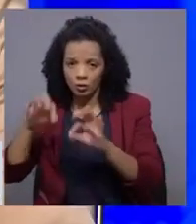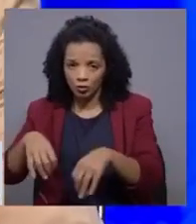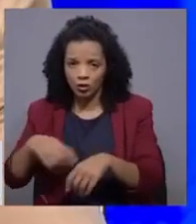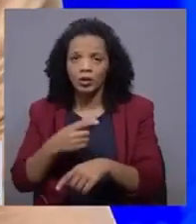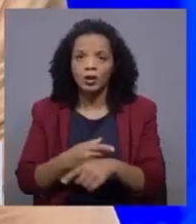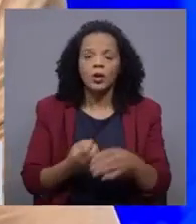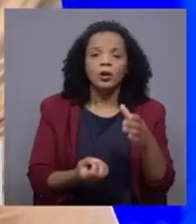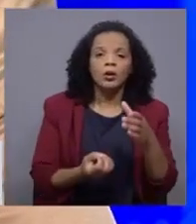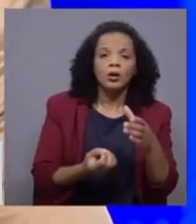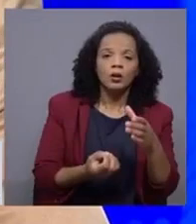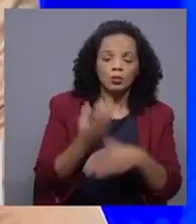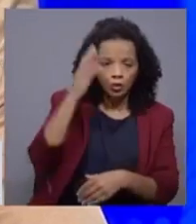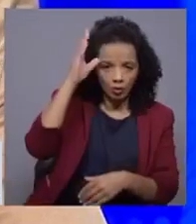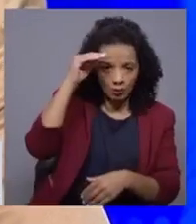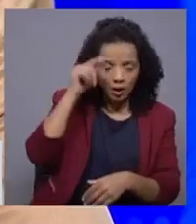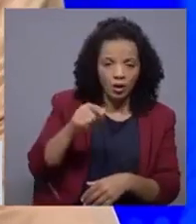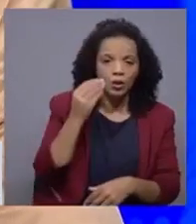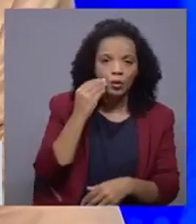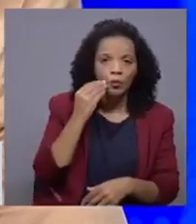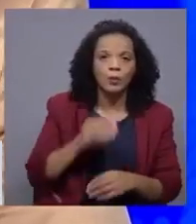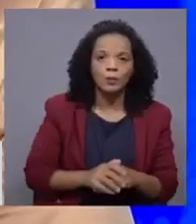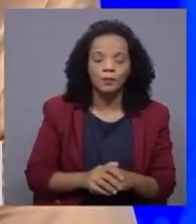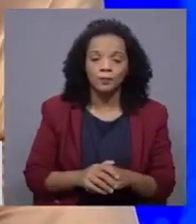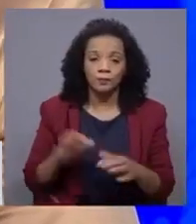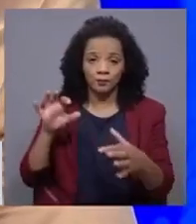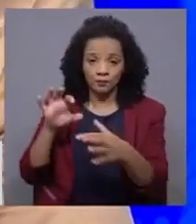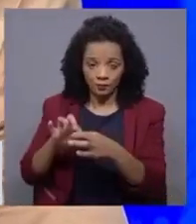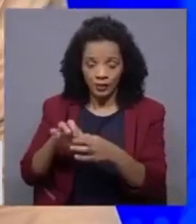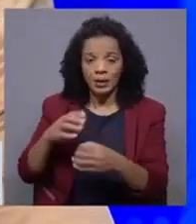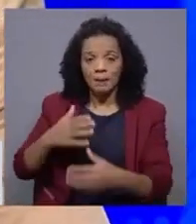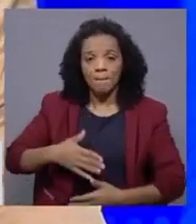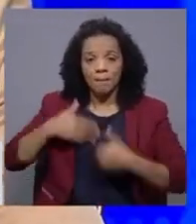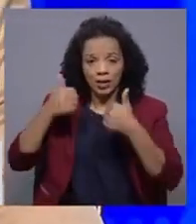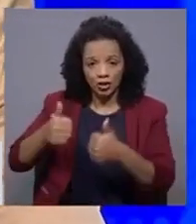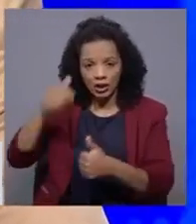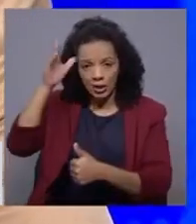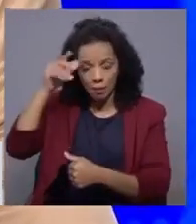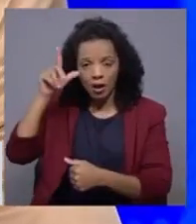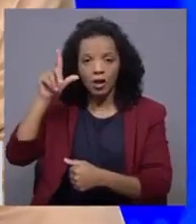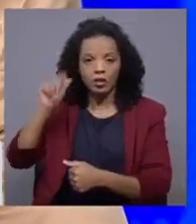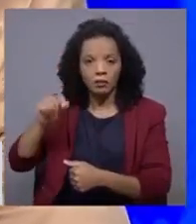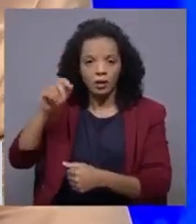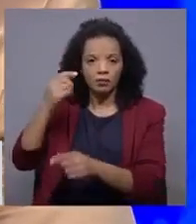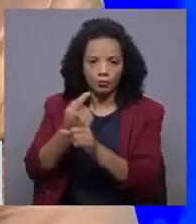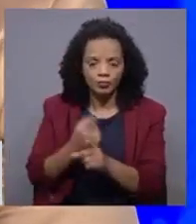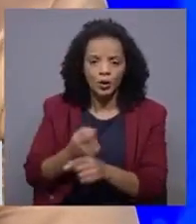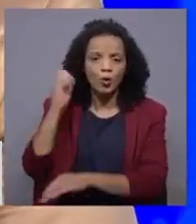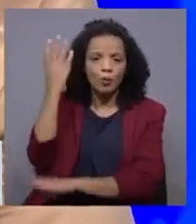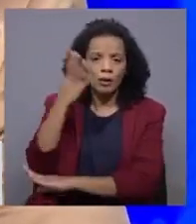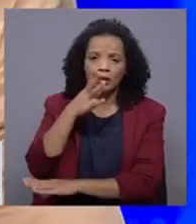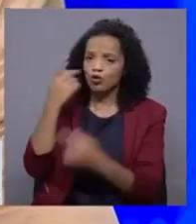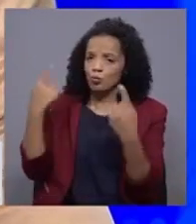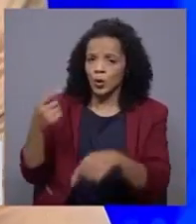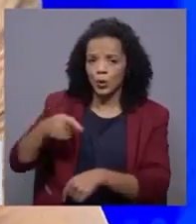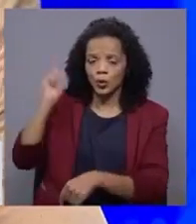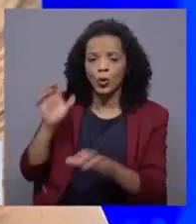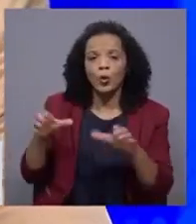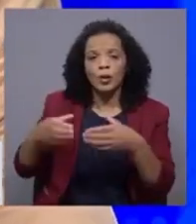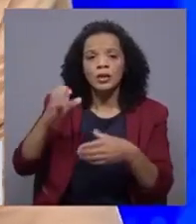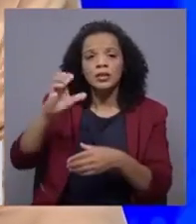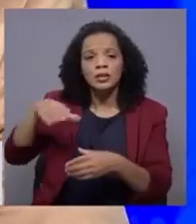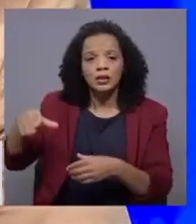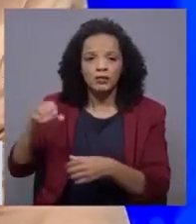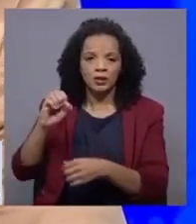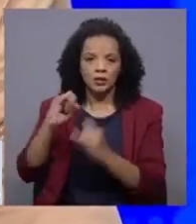animal. Em relação, quer às questões de bem-estar animal, quer à questão da pecuária, não é o PAN que o diz apenas. É a comunidade científica